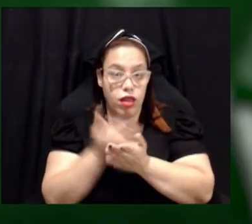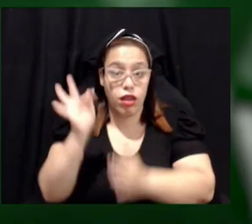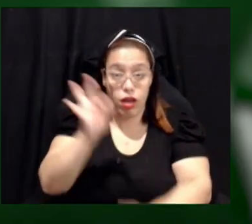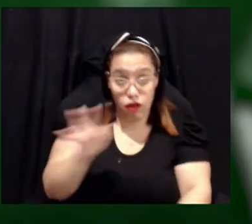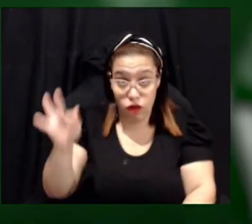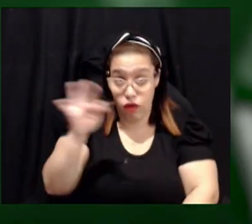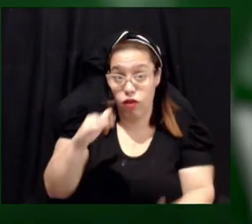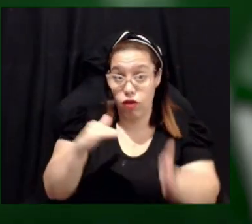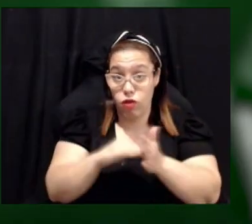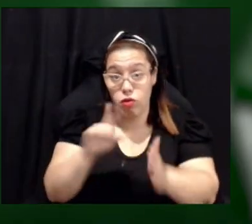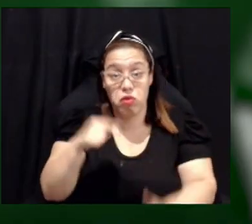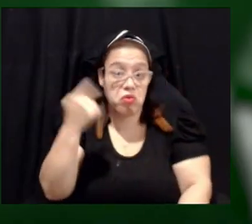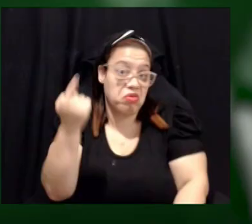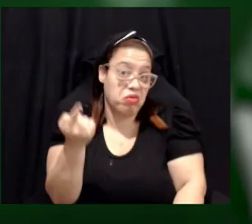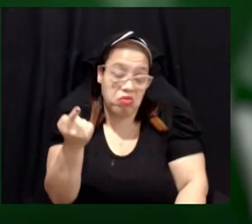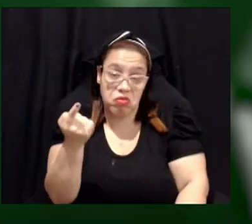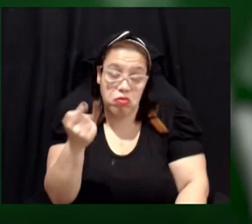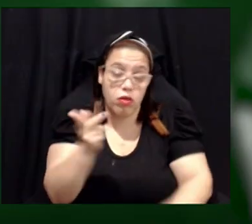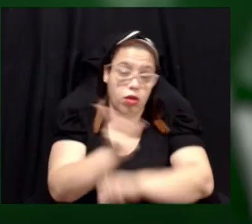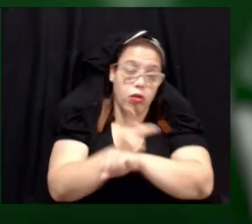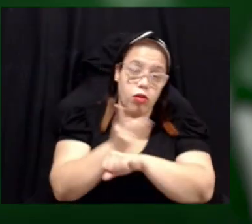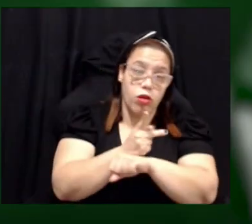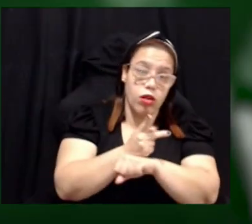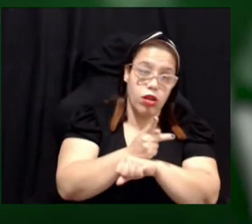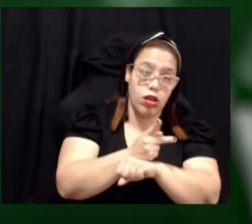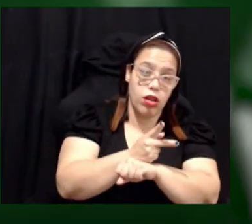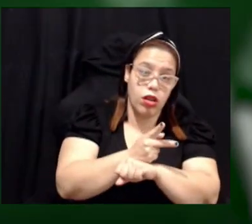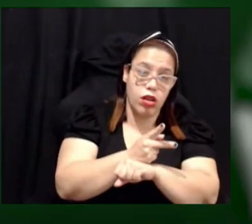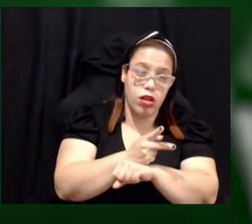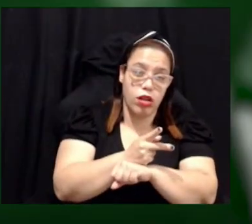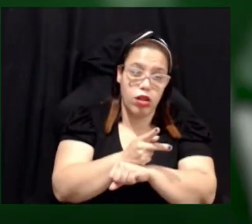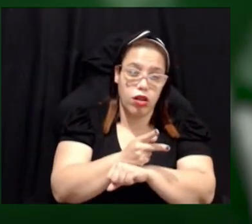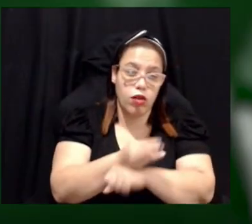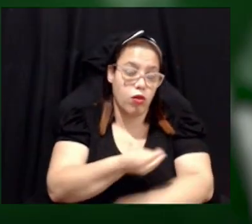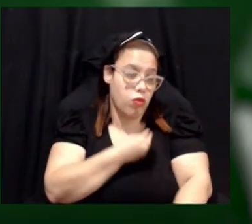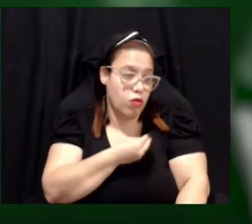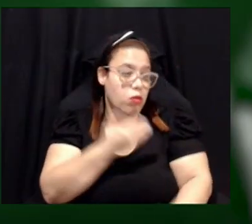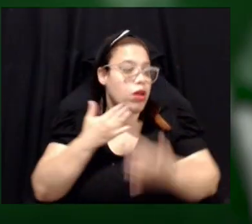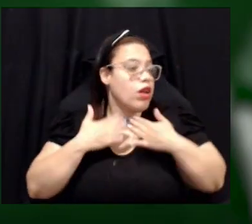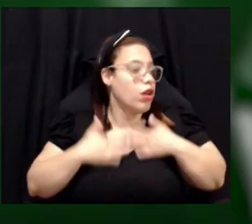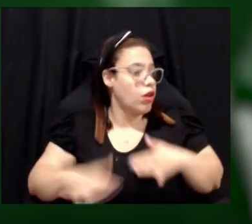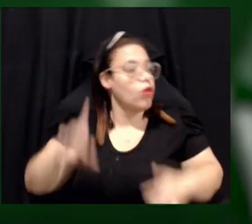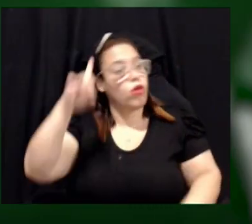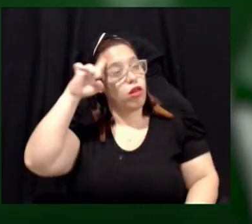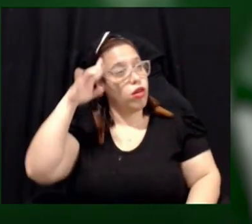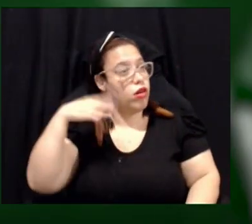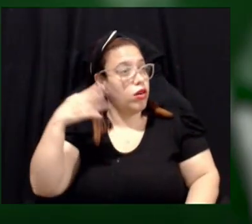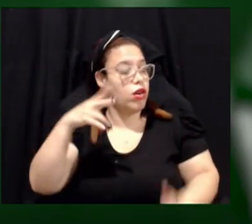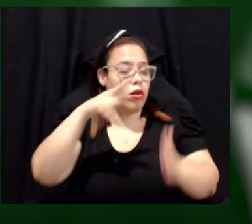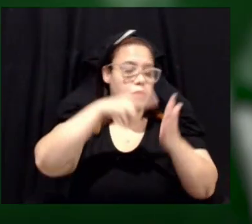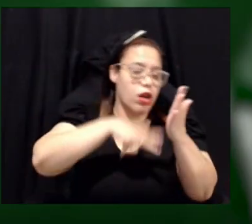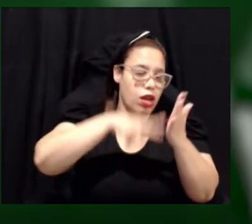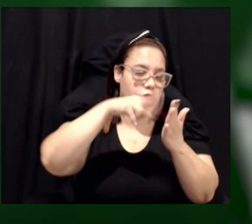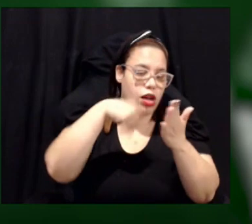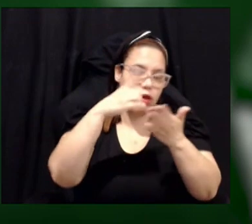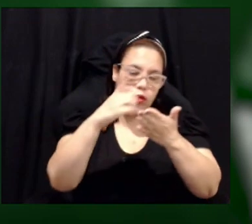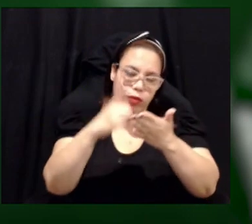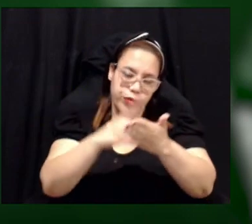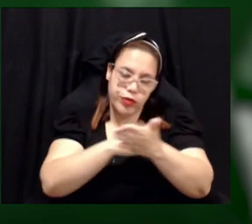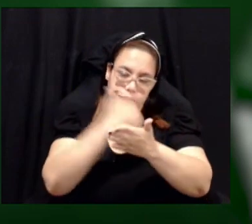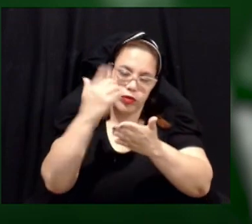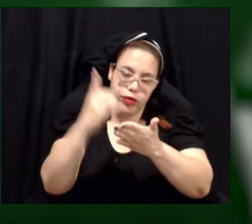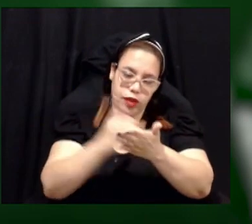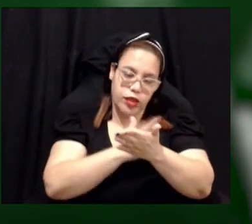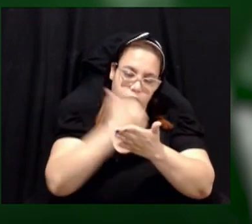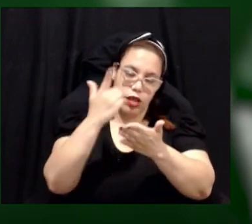Outros buscam estudar para poder ter uma convivência mais tranquila no dia a dia. Outros para ler a Bíblia, outros para ler o jornal. Cada um tem